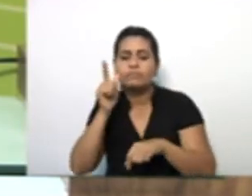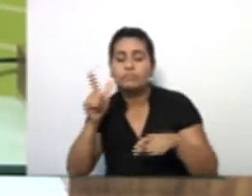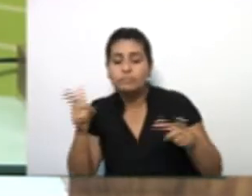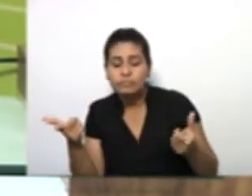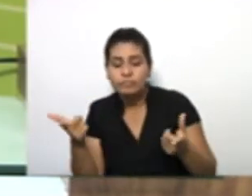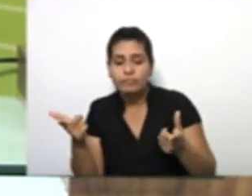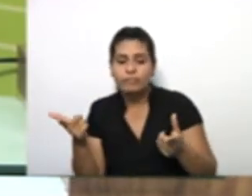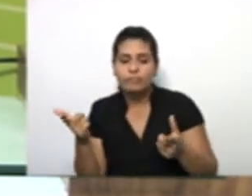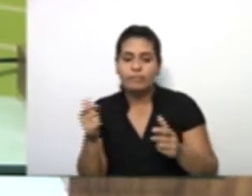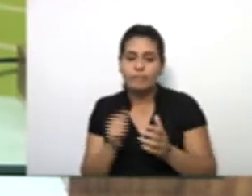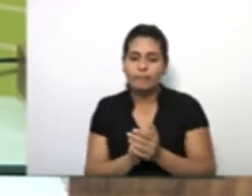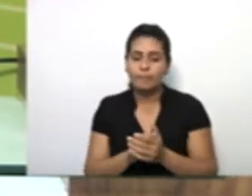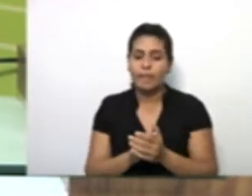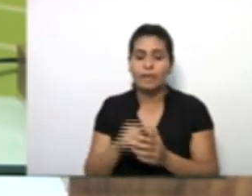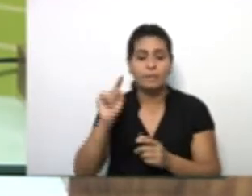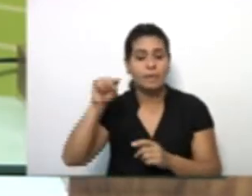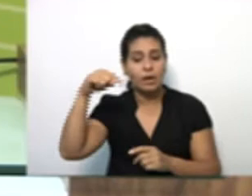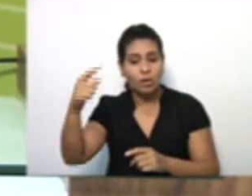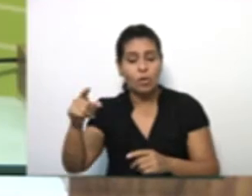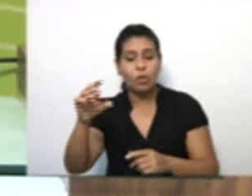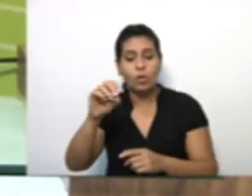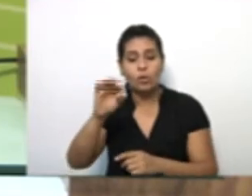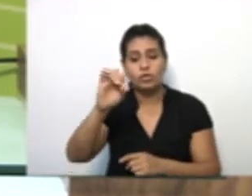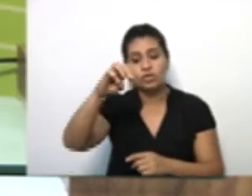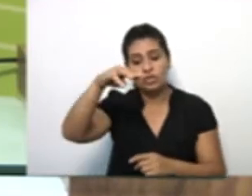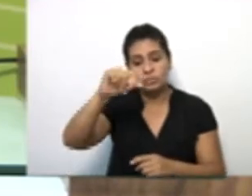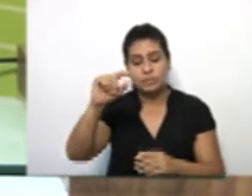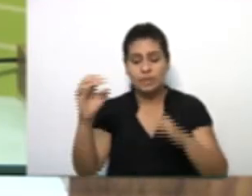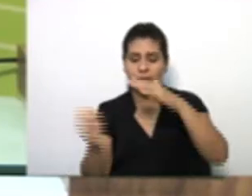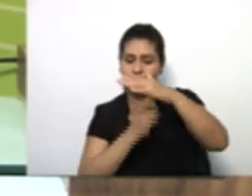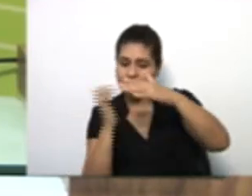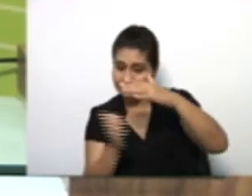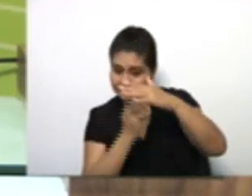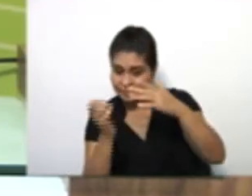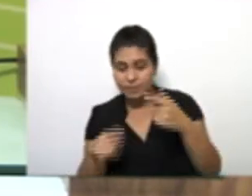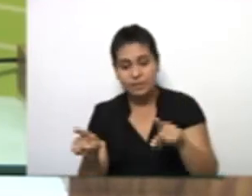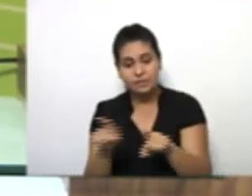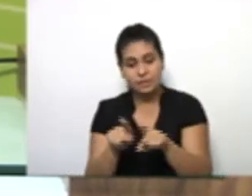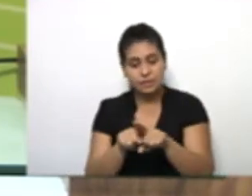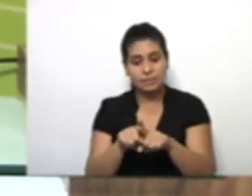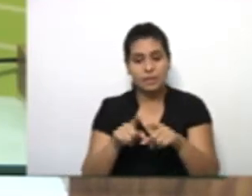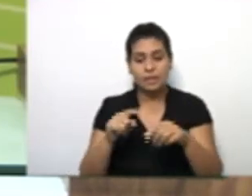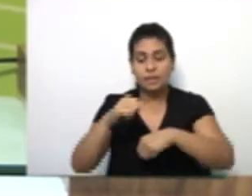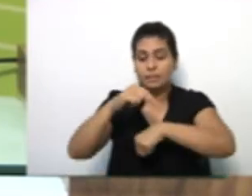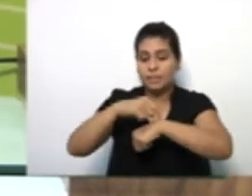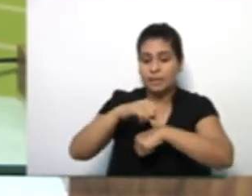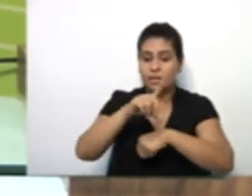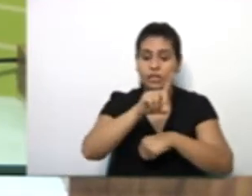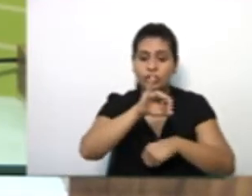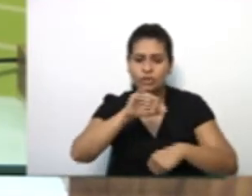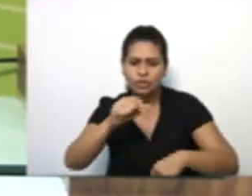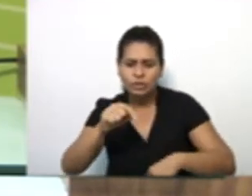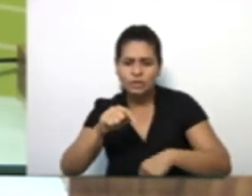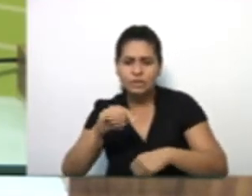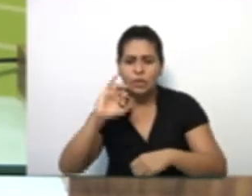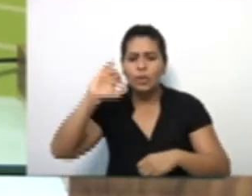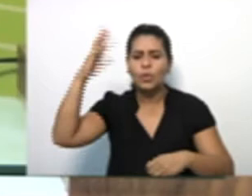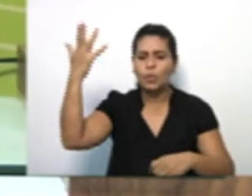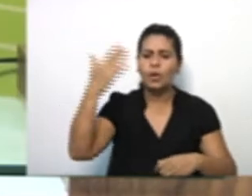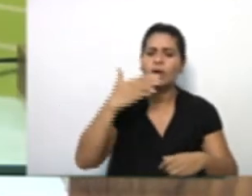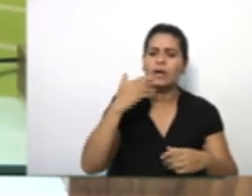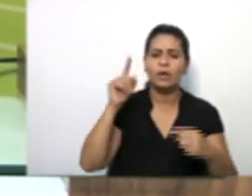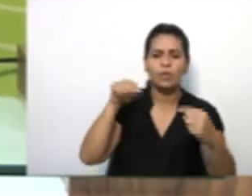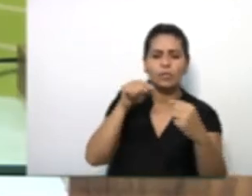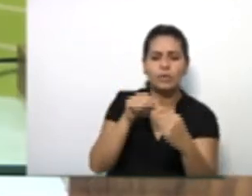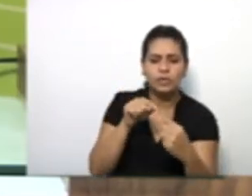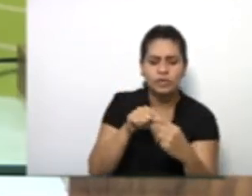seguido para otimizar o funcionamento da empresa e estabelecer datas para avaliar quais metas